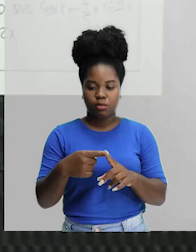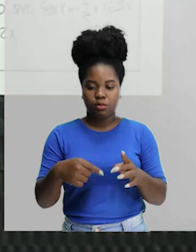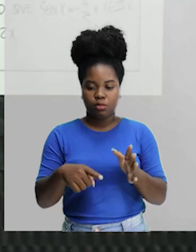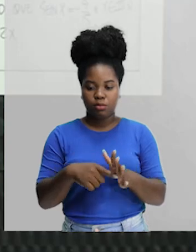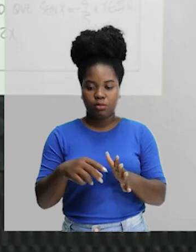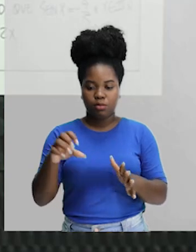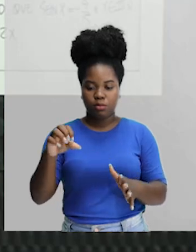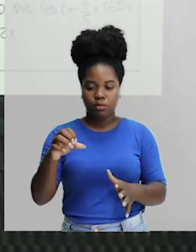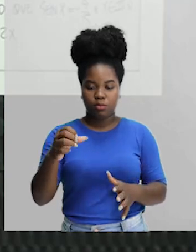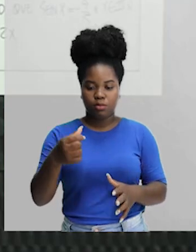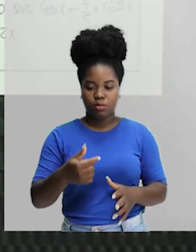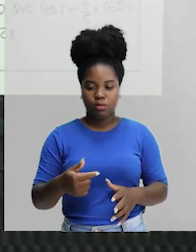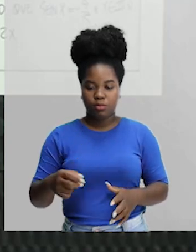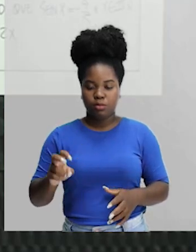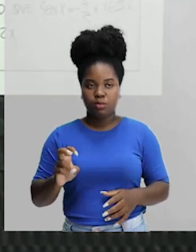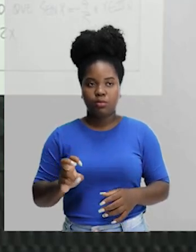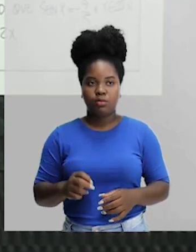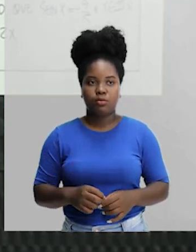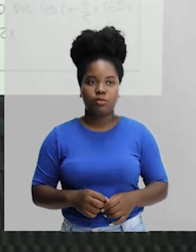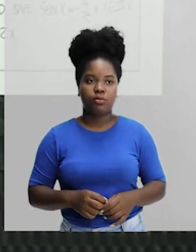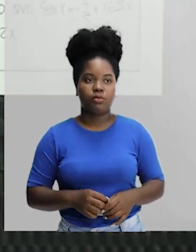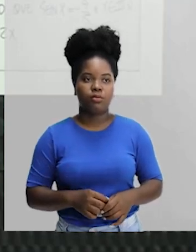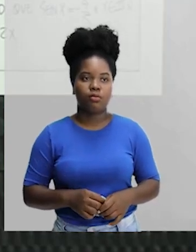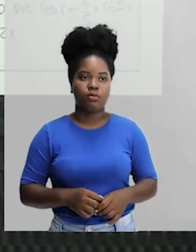raiz quadrada de 9 sobre 25.